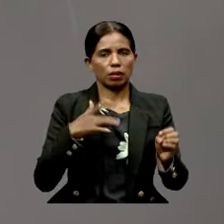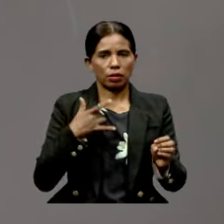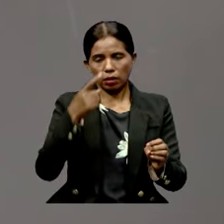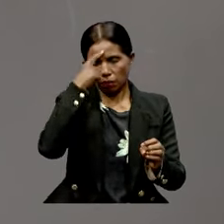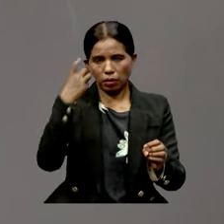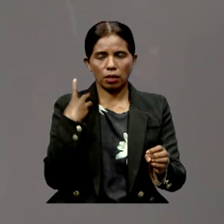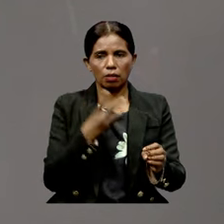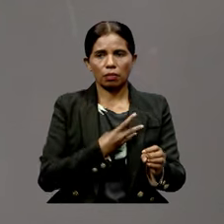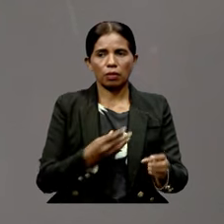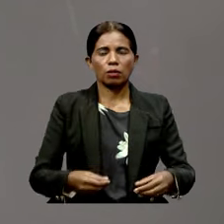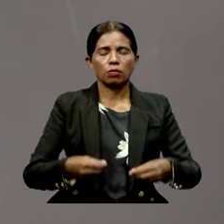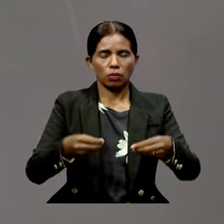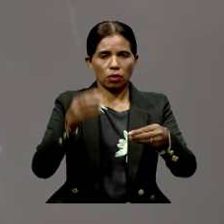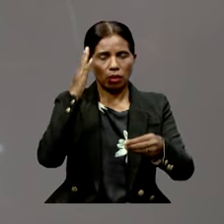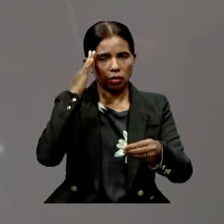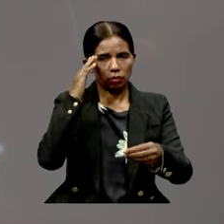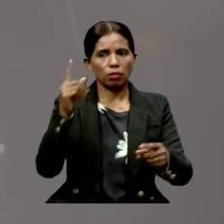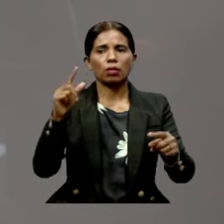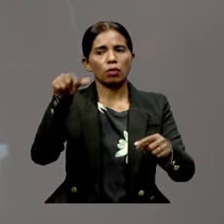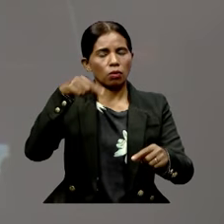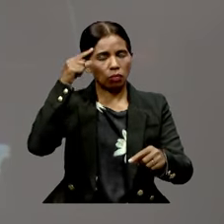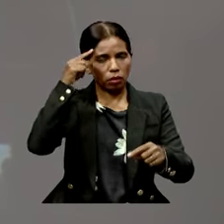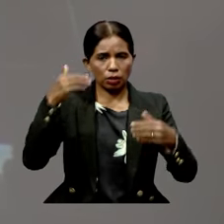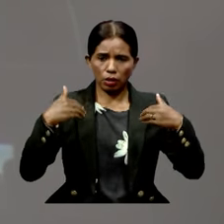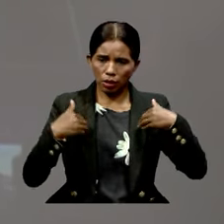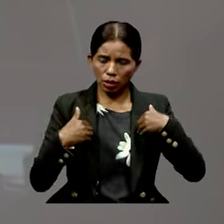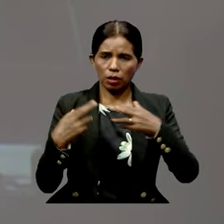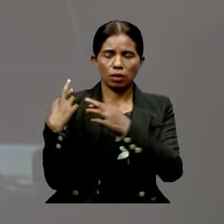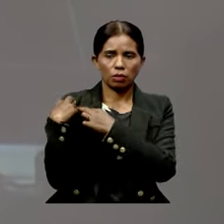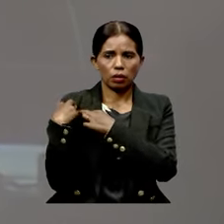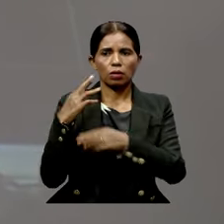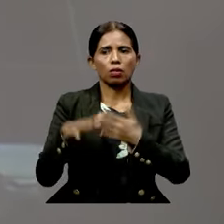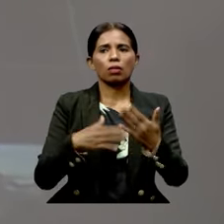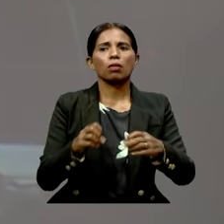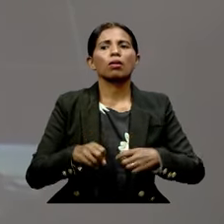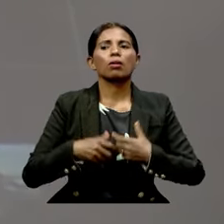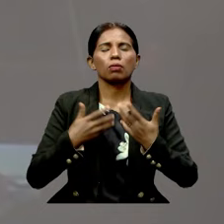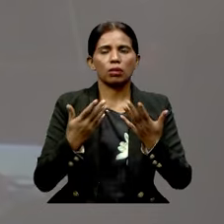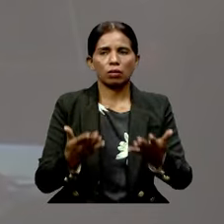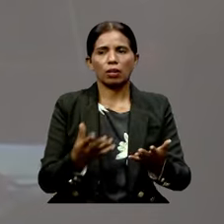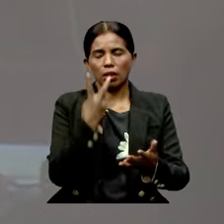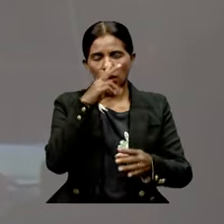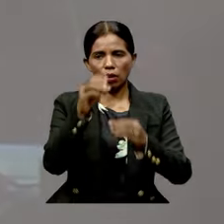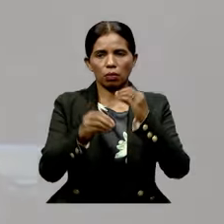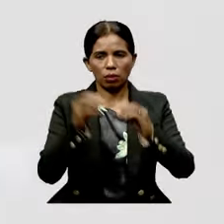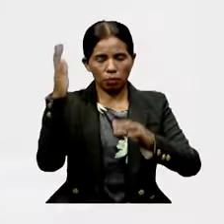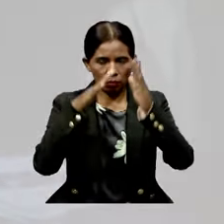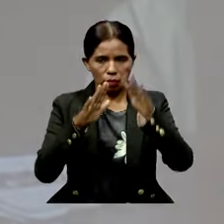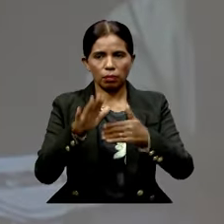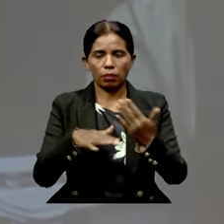mas a mim for a noi, a tu governo e a minha responsabilidade toma, o insama que a tu resolve do problema ser